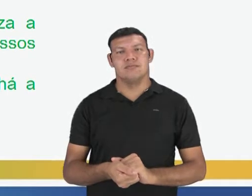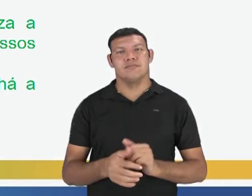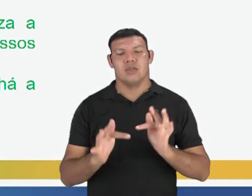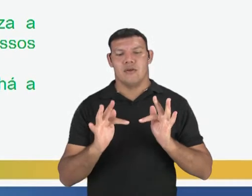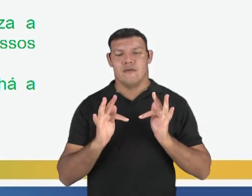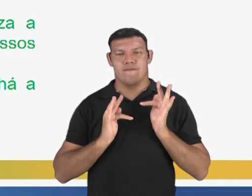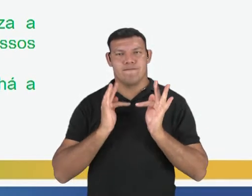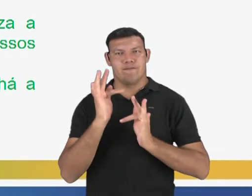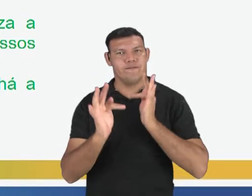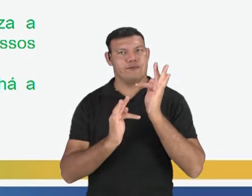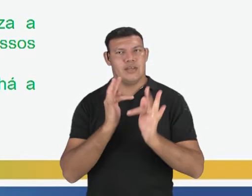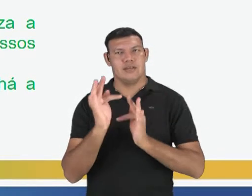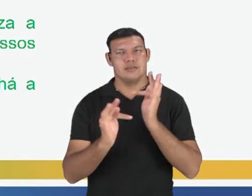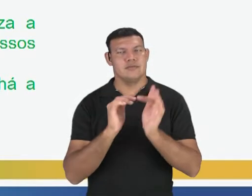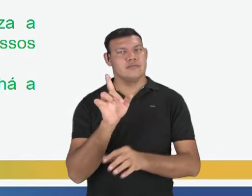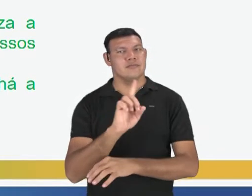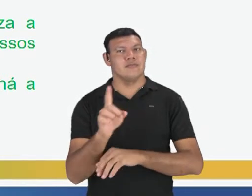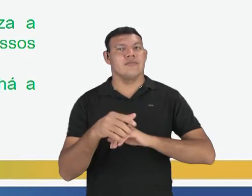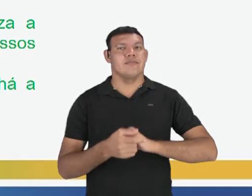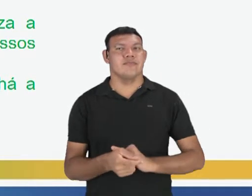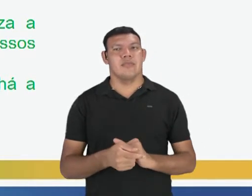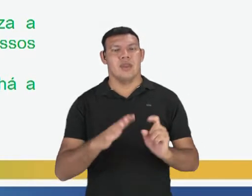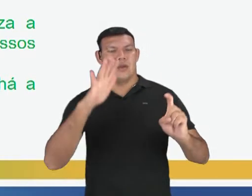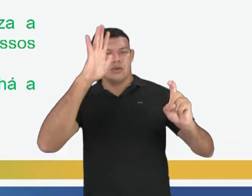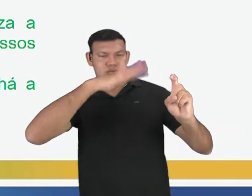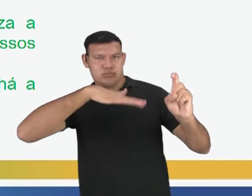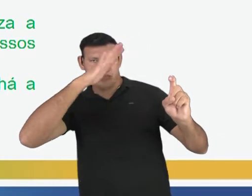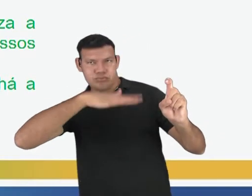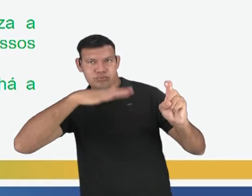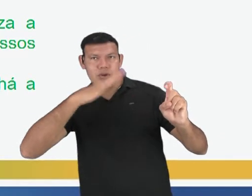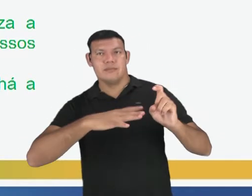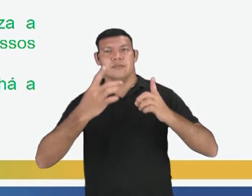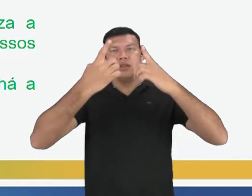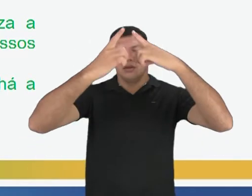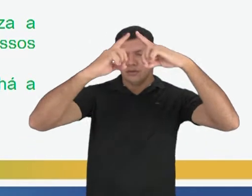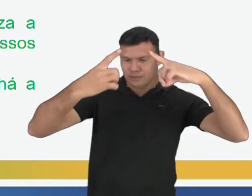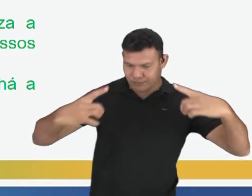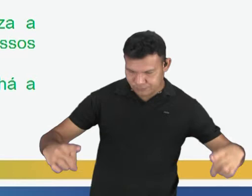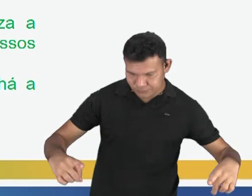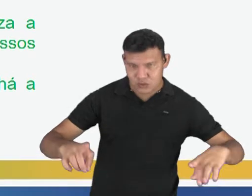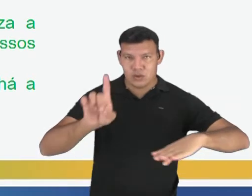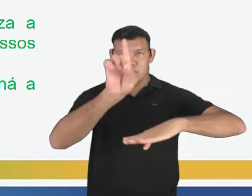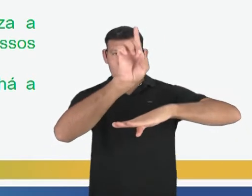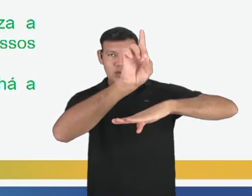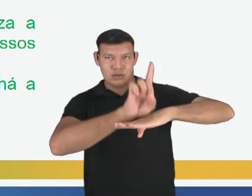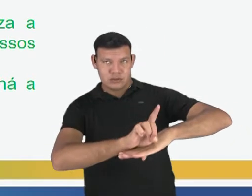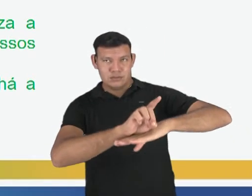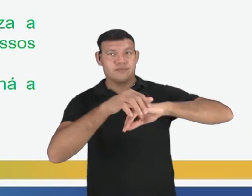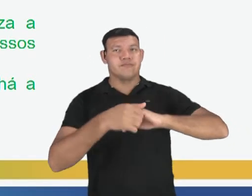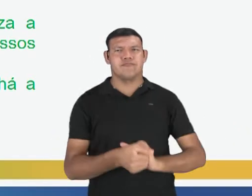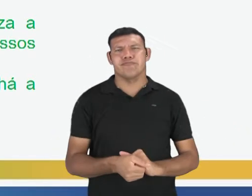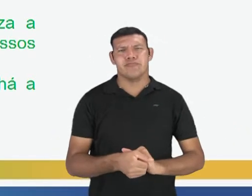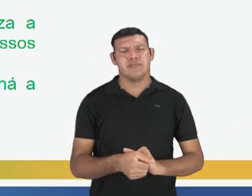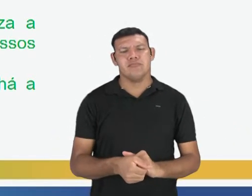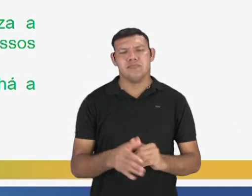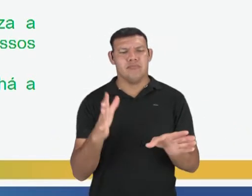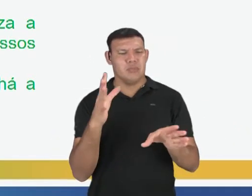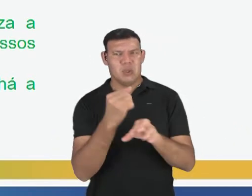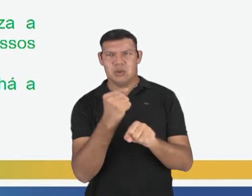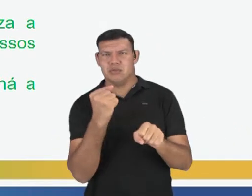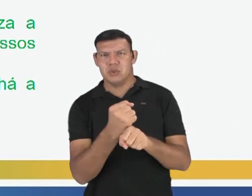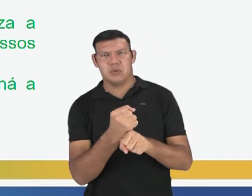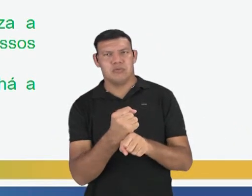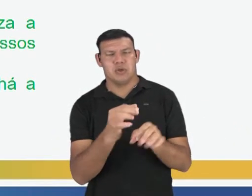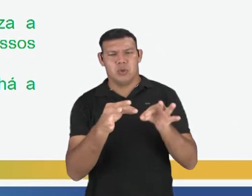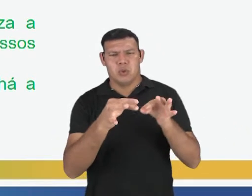A ontologia estuda, por exemplo, os mitos, os deuses, né? Aquilo que não pode ser calculado nem medido,